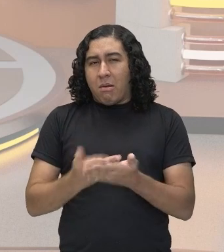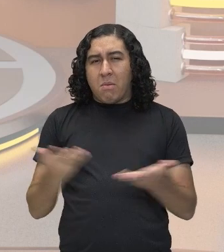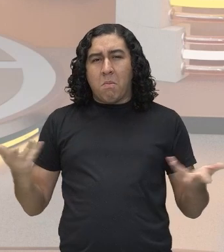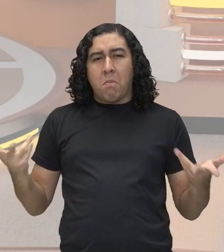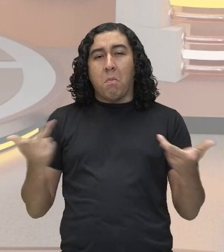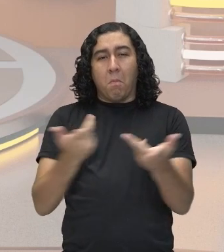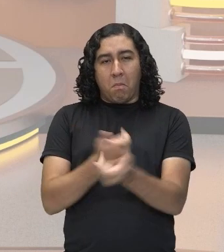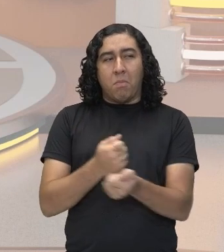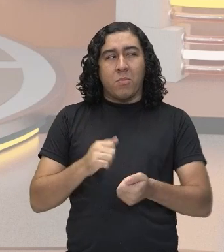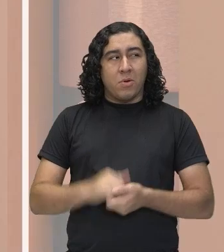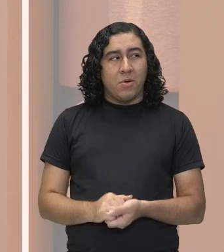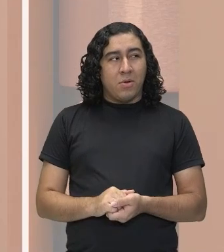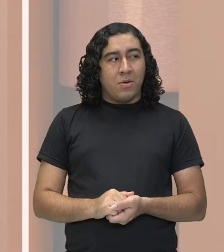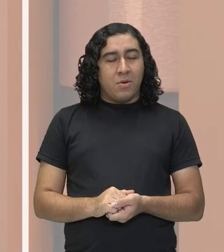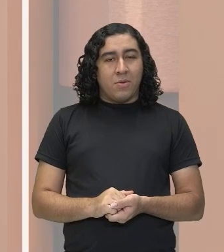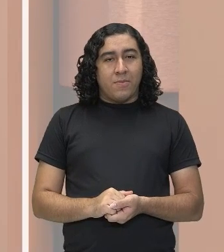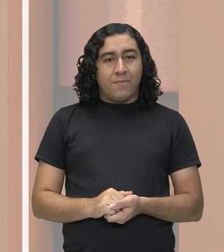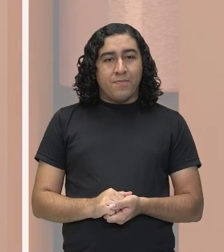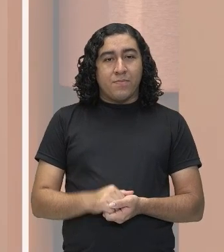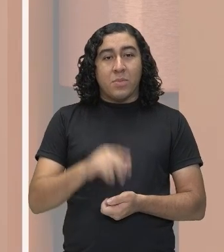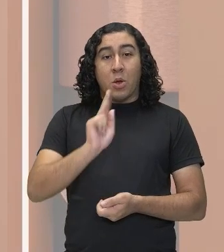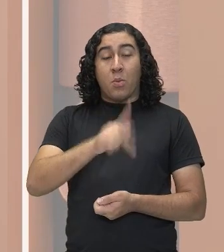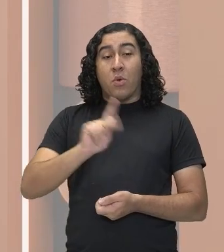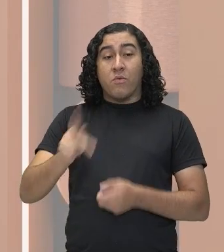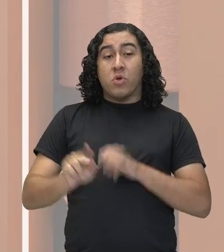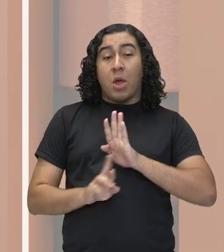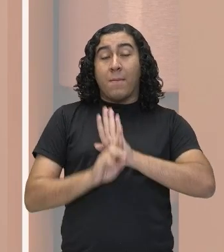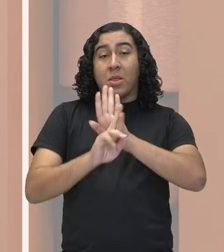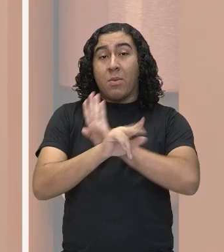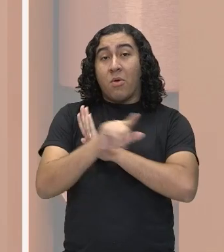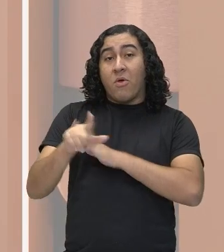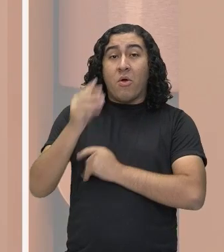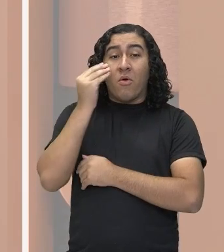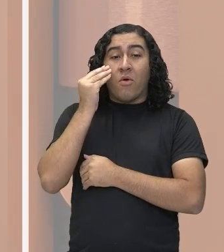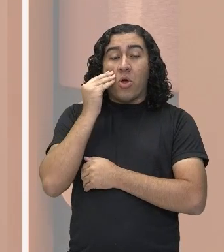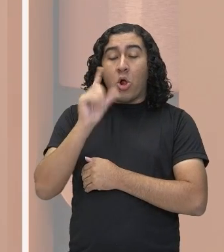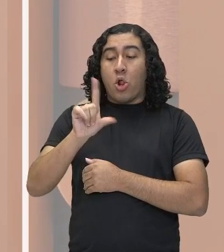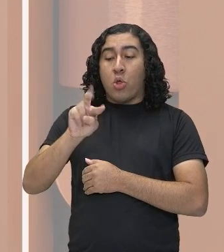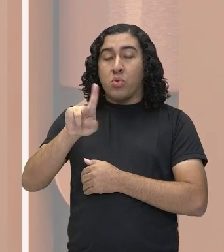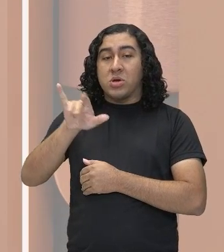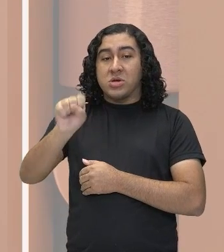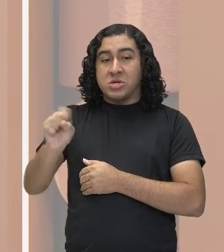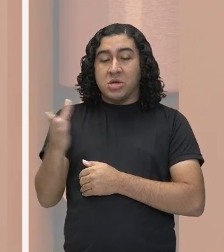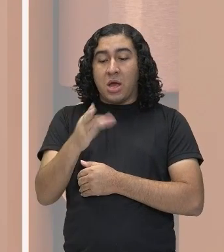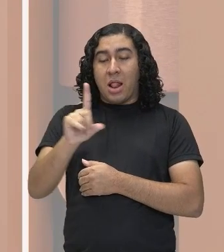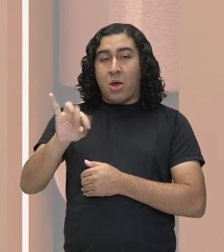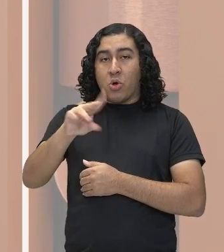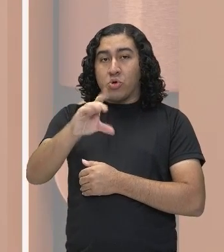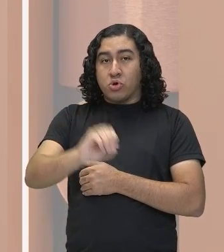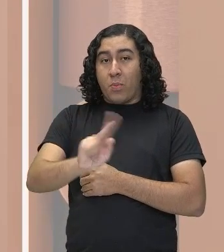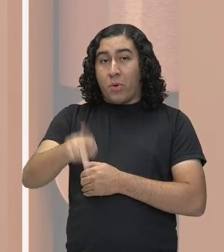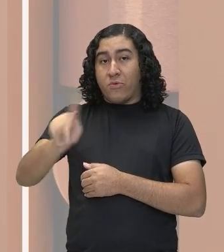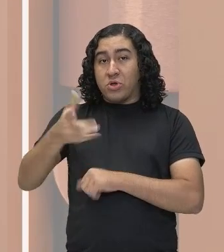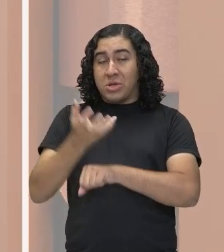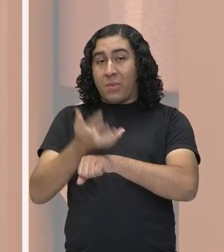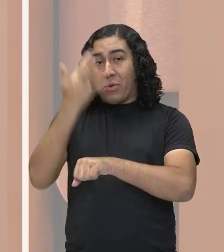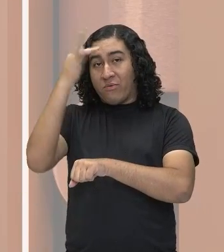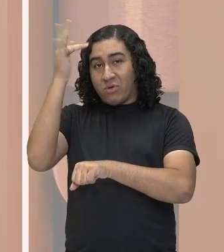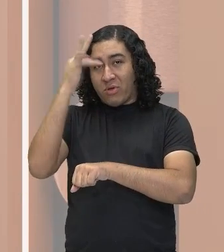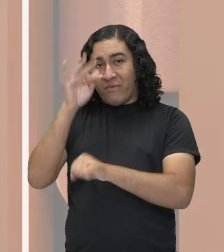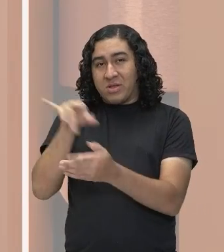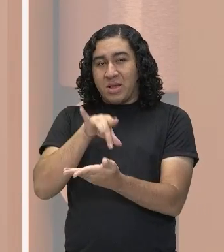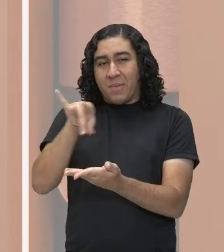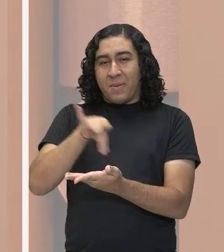né? Vamos aqui, eu sou o professor, me apresentando para vocês, eu sou o professor Luiz Cláudio, sou professor de filosofia aqui do Centro